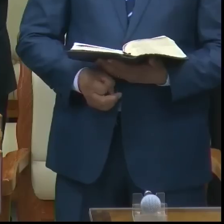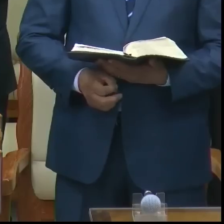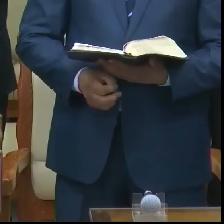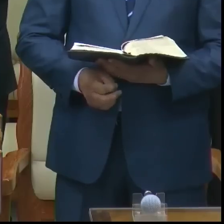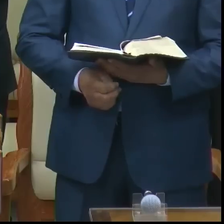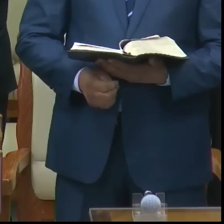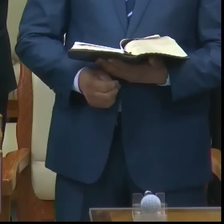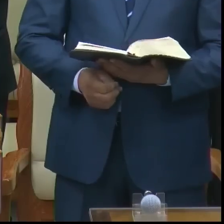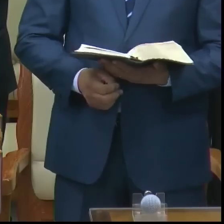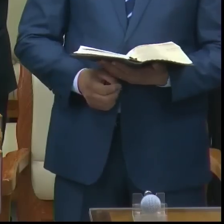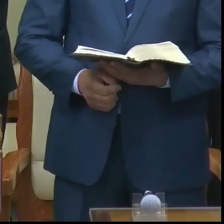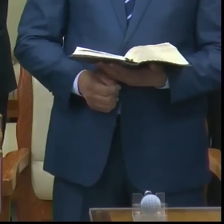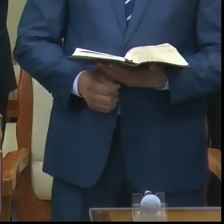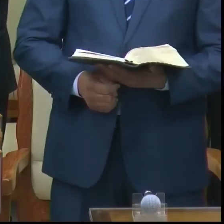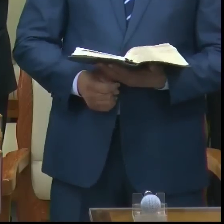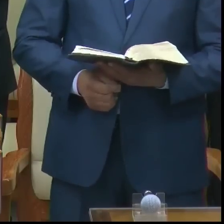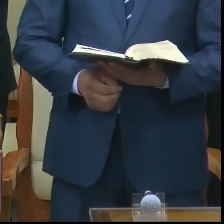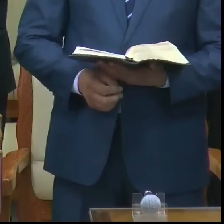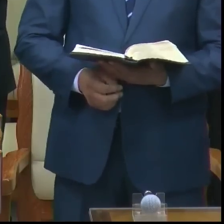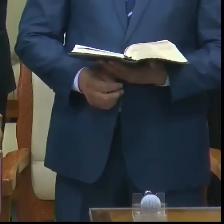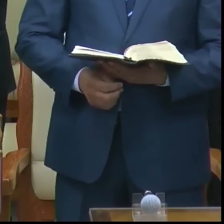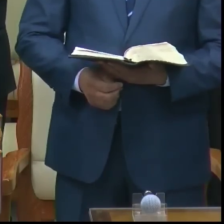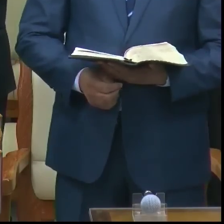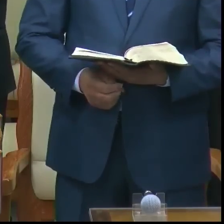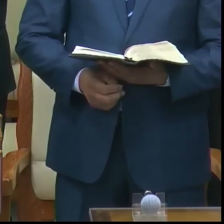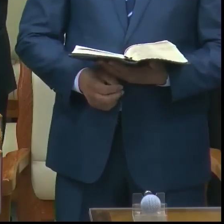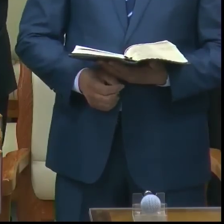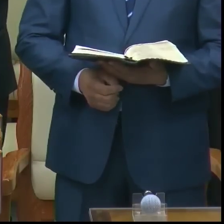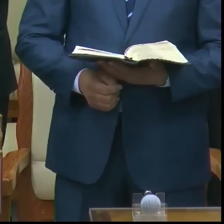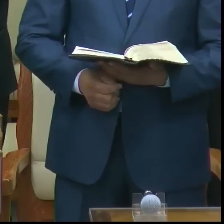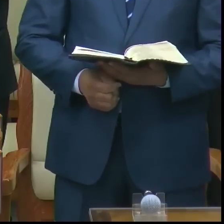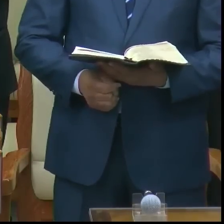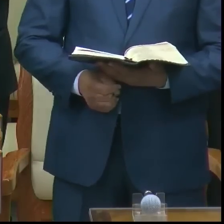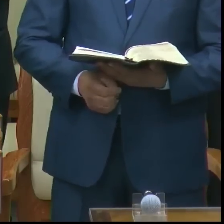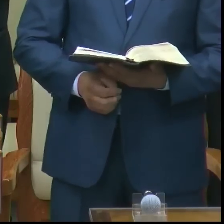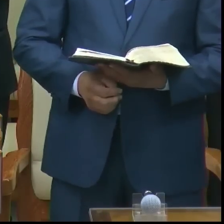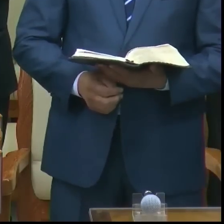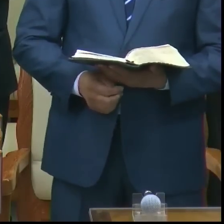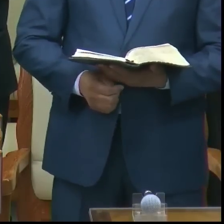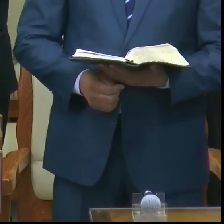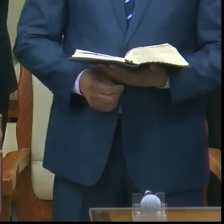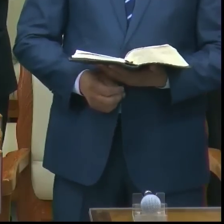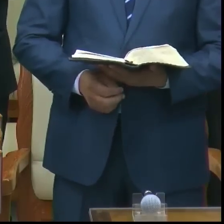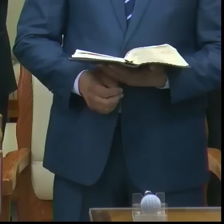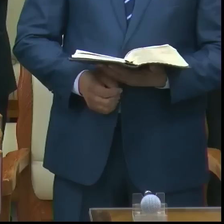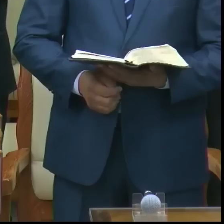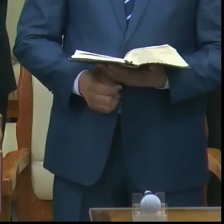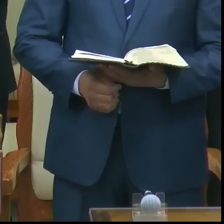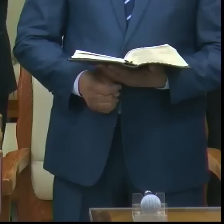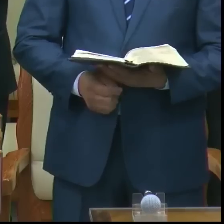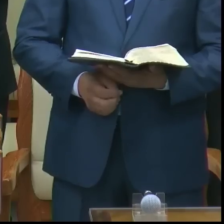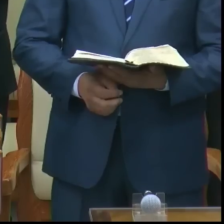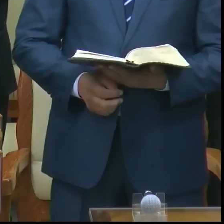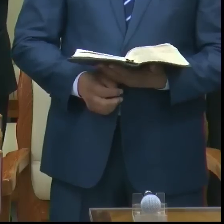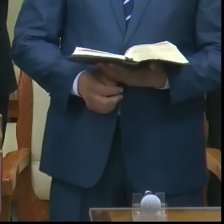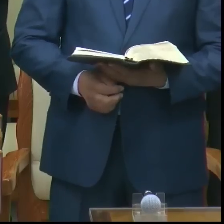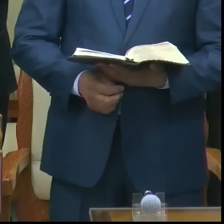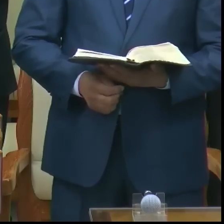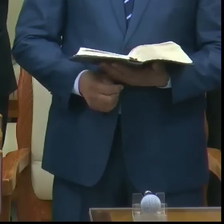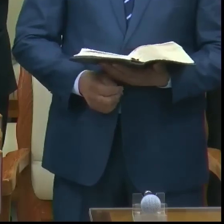revista e corrigida. Revista e corrigida. João, capítulo de número 10, o verso de número